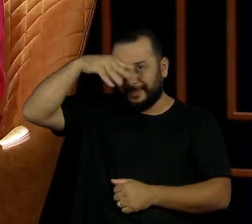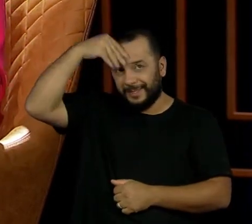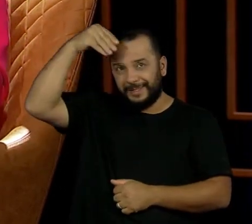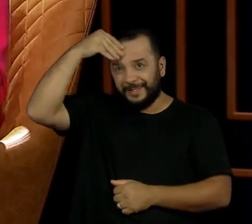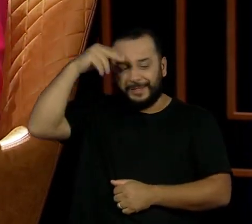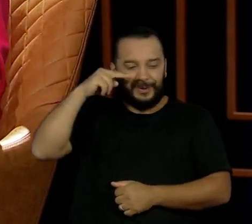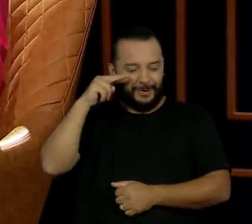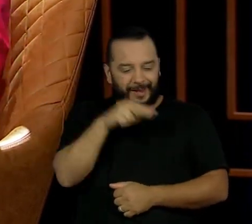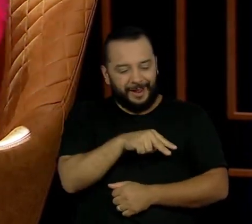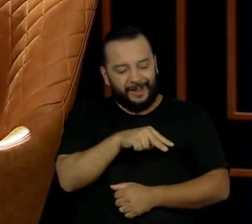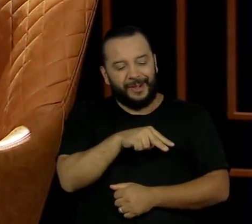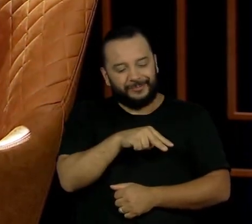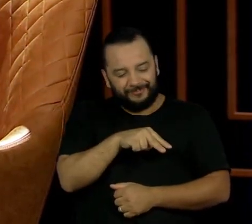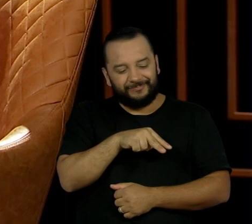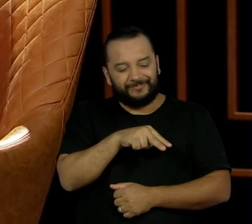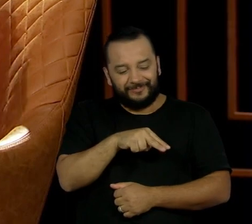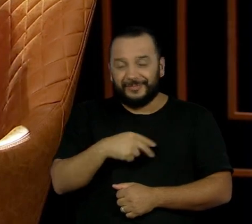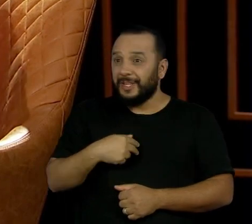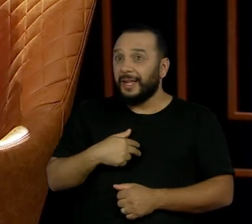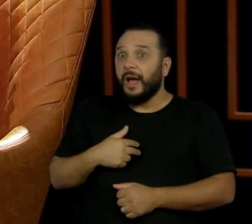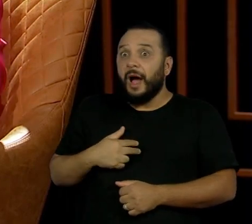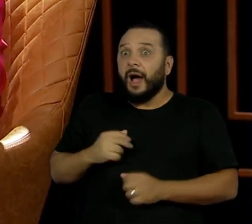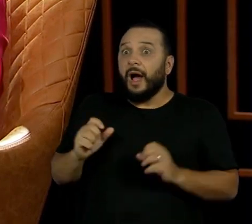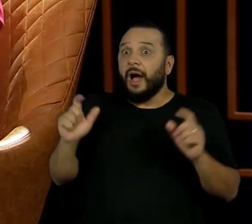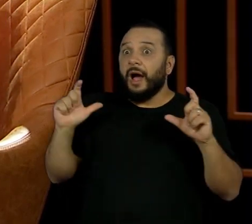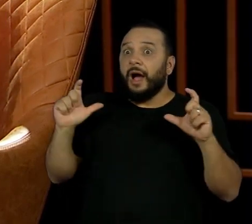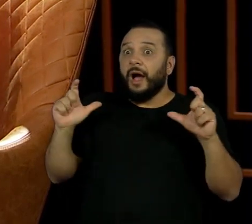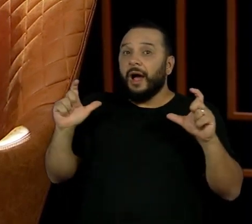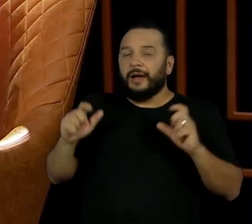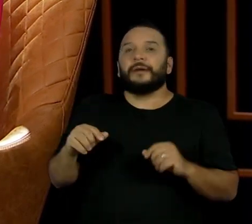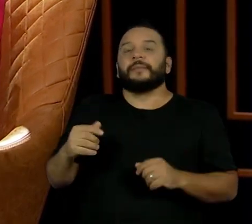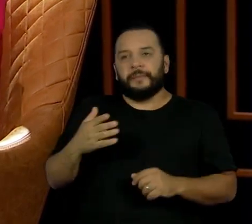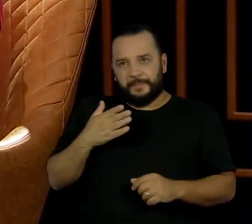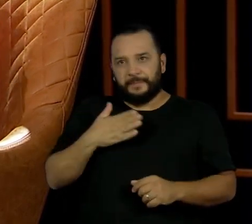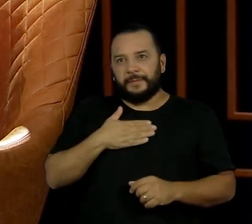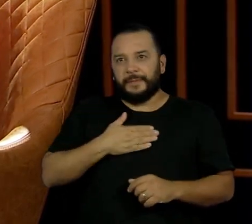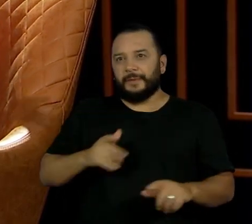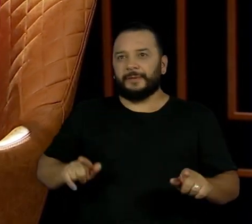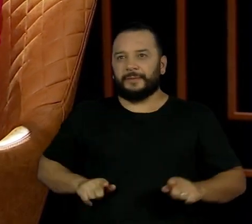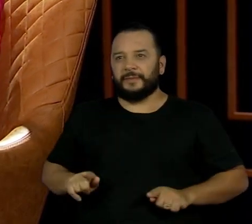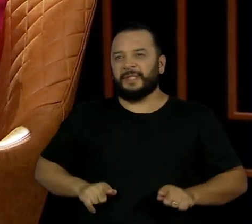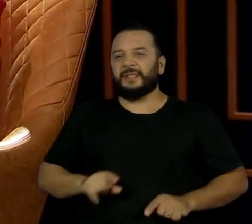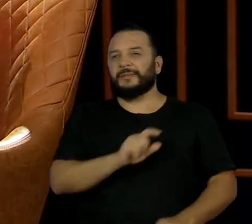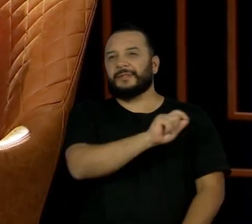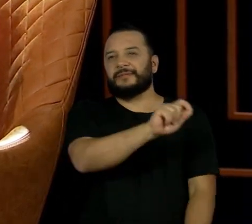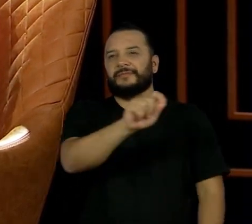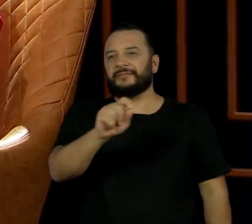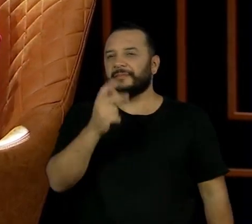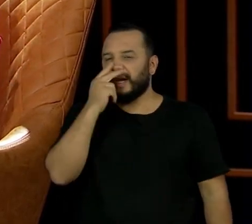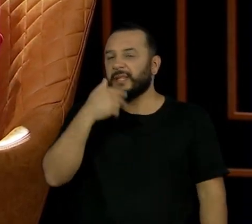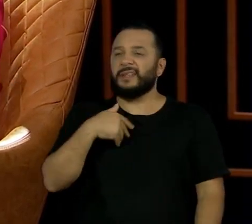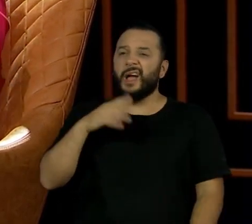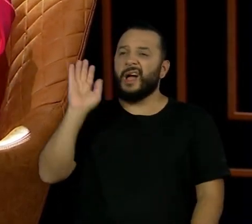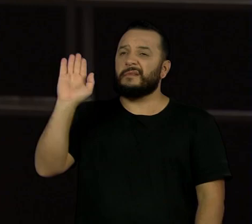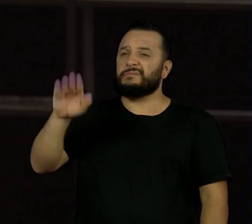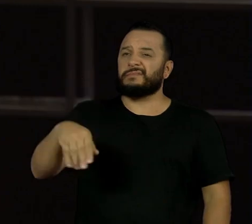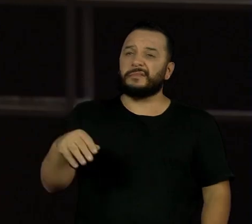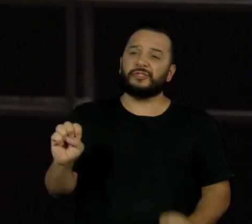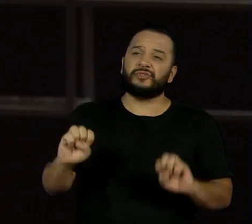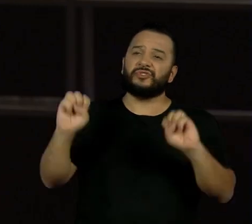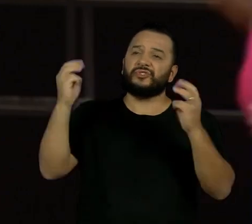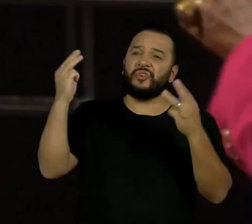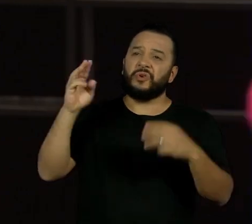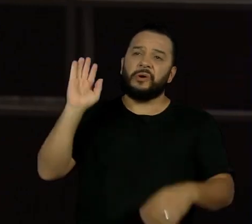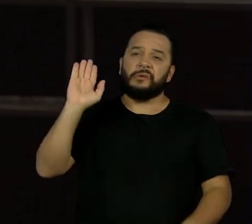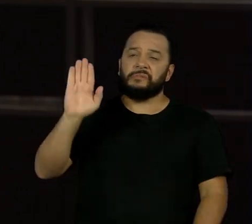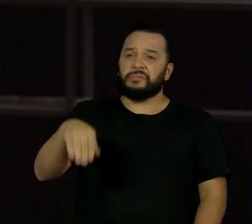olhava para mim, e aí meus primos não estavam nem aí. Eu falo para eles até hoje, falo, olha, vocês dois... estavam nem aí, um é